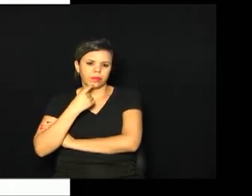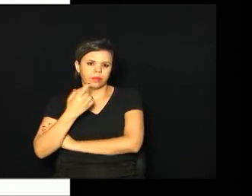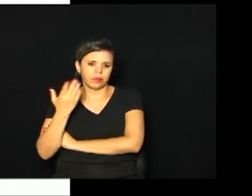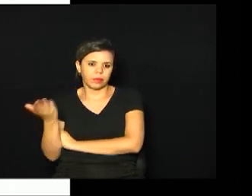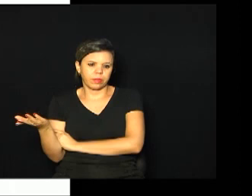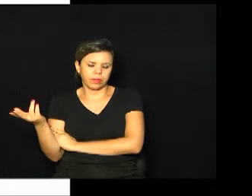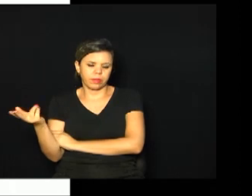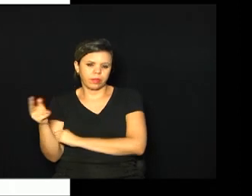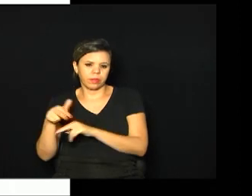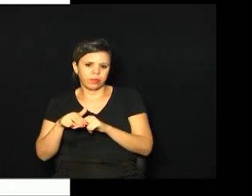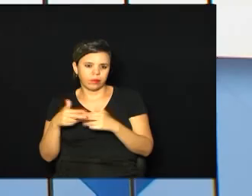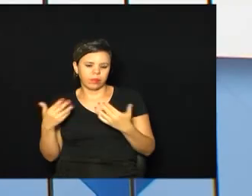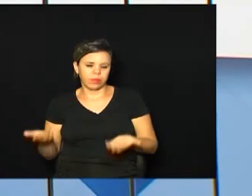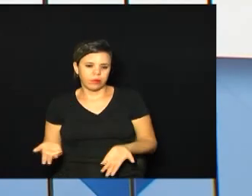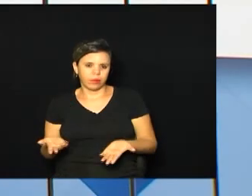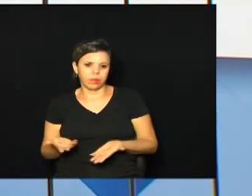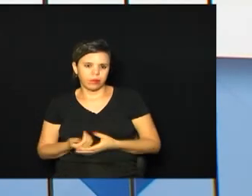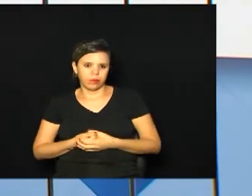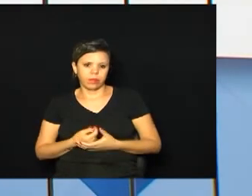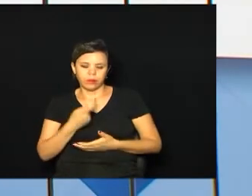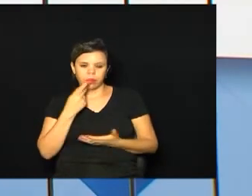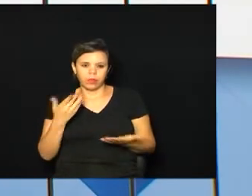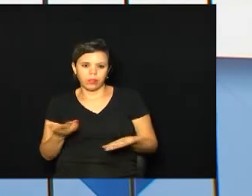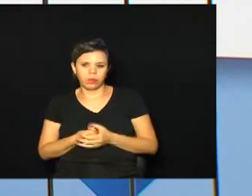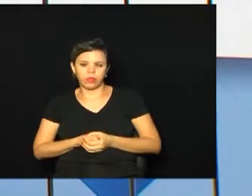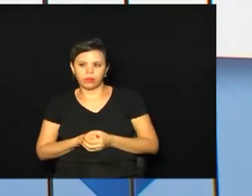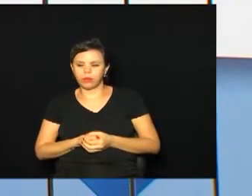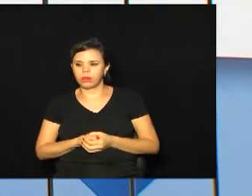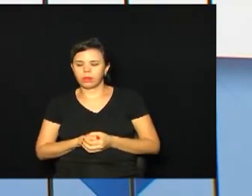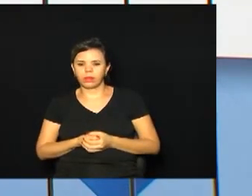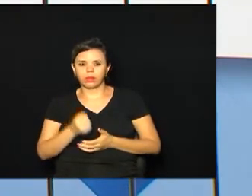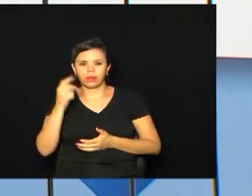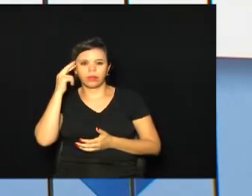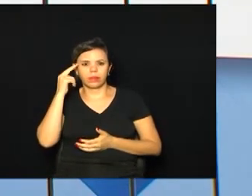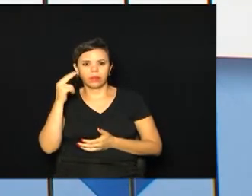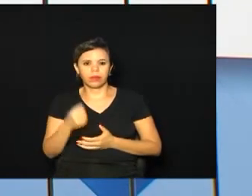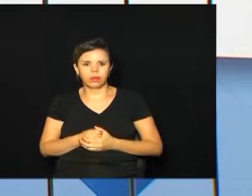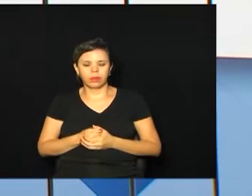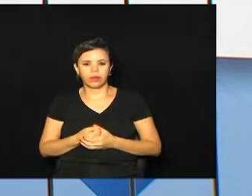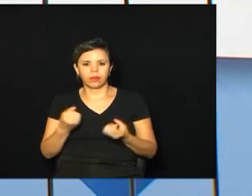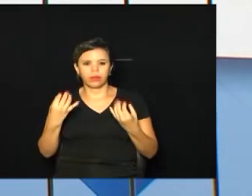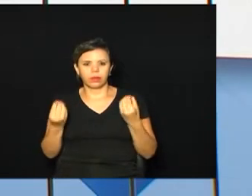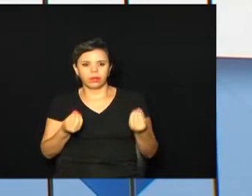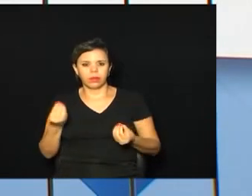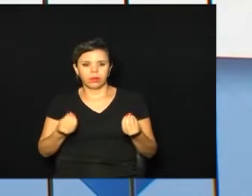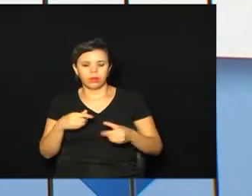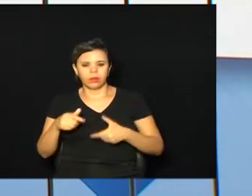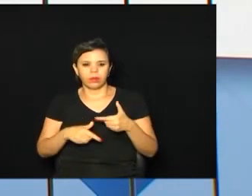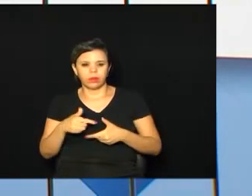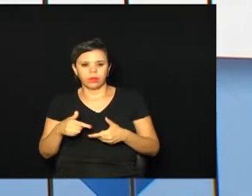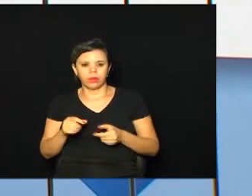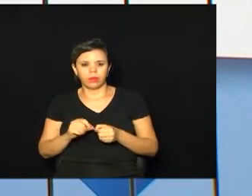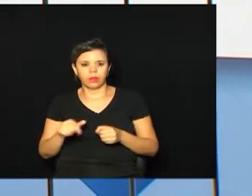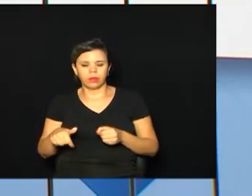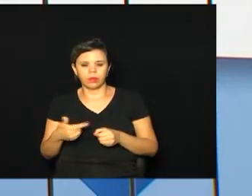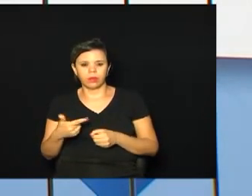E é justamente sobre ela que nós vamos falar agora, porque o André Aranha vai contar como foram os trabalhos